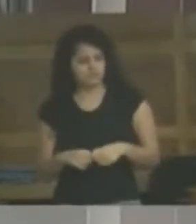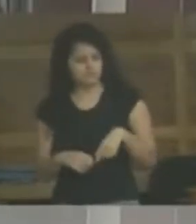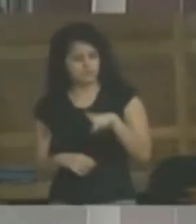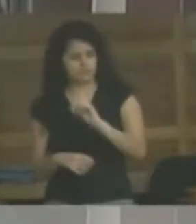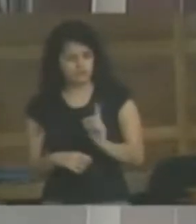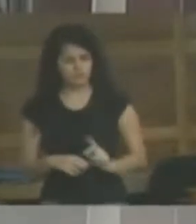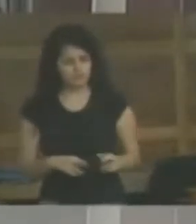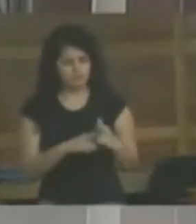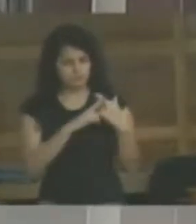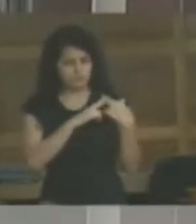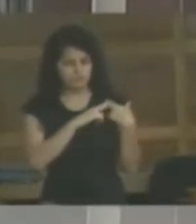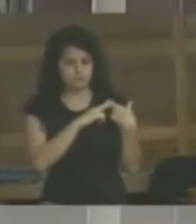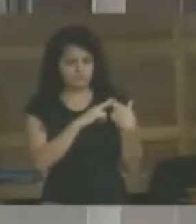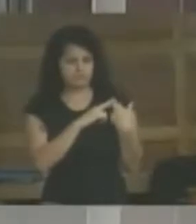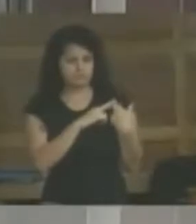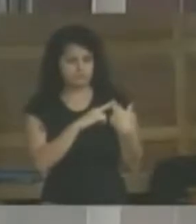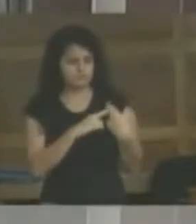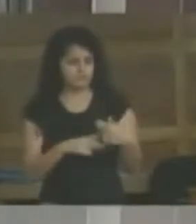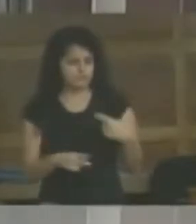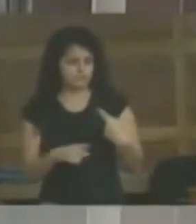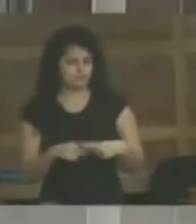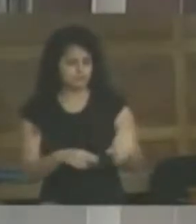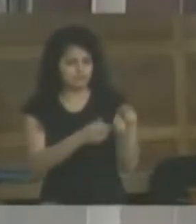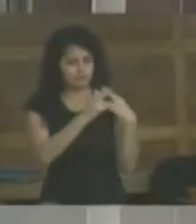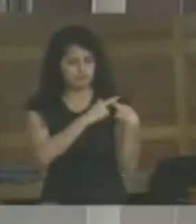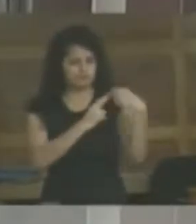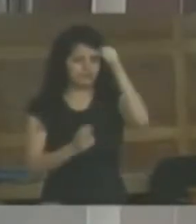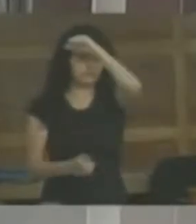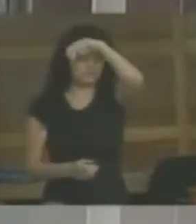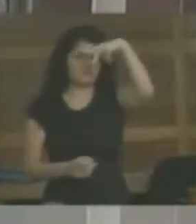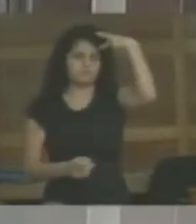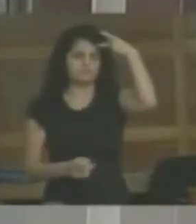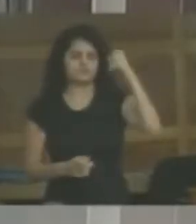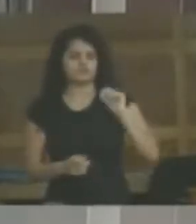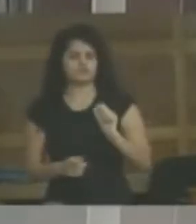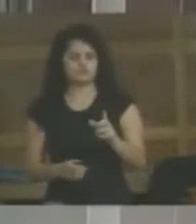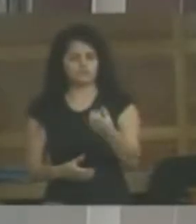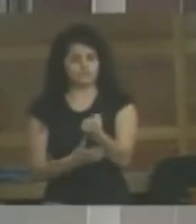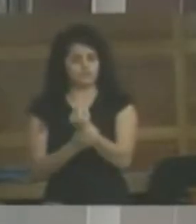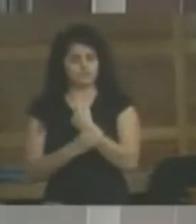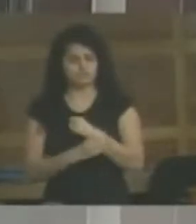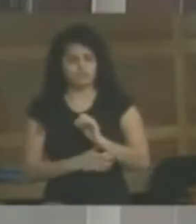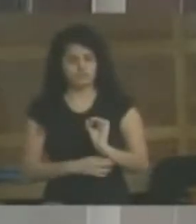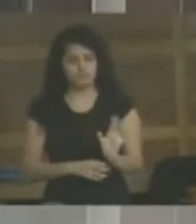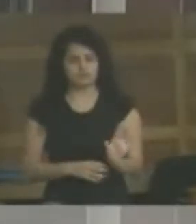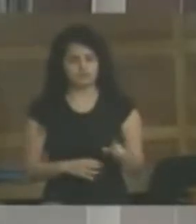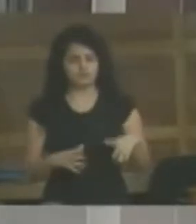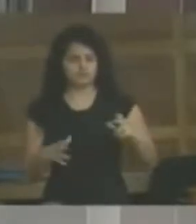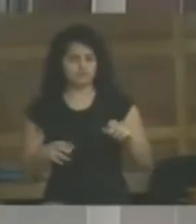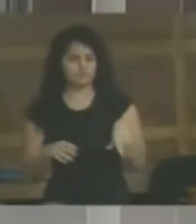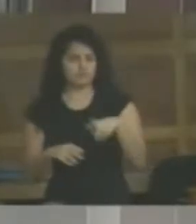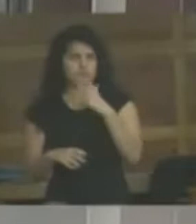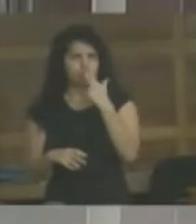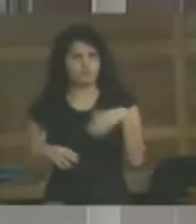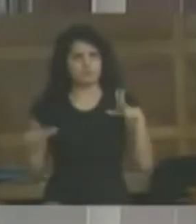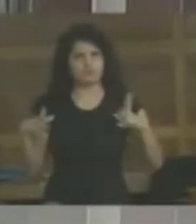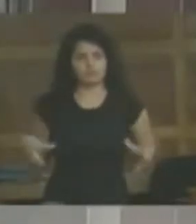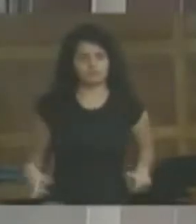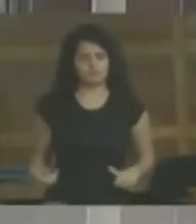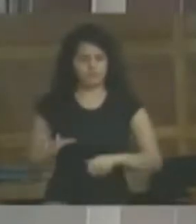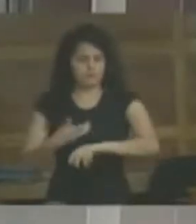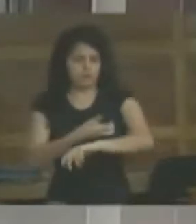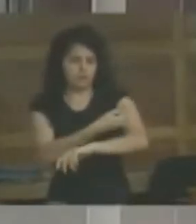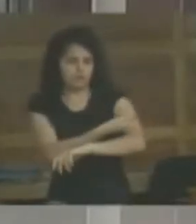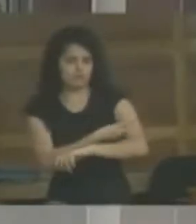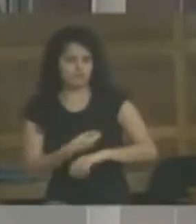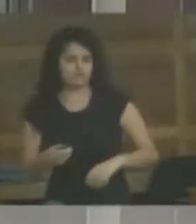dever. Dever do município é a segurança primária. Segurança primária é limpar o matagal, é tirar os carros